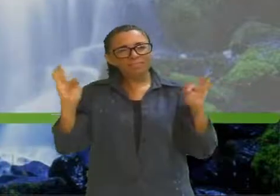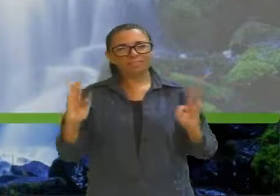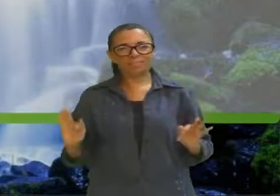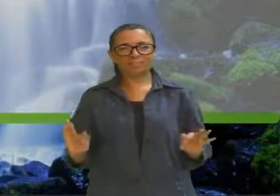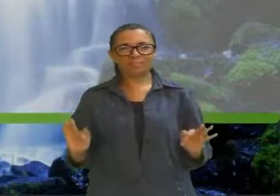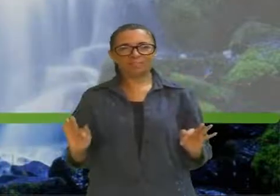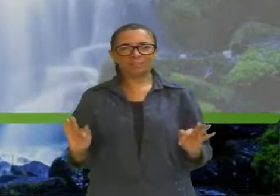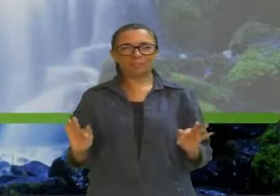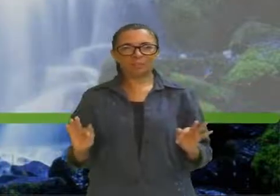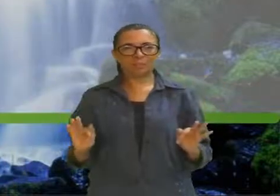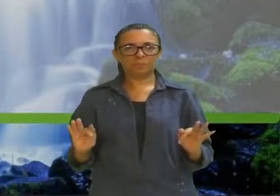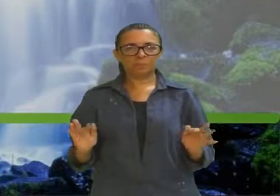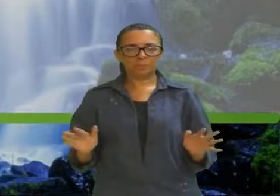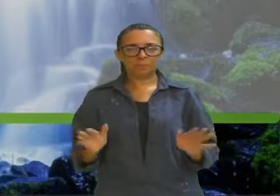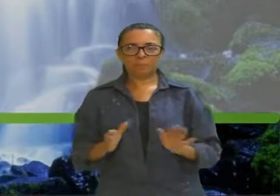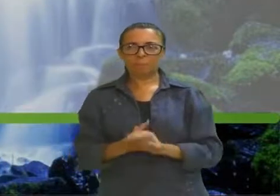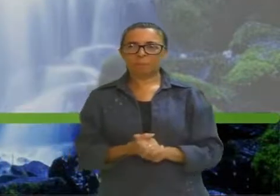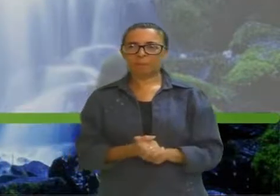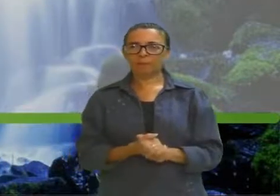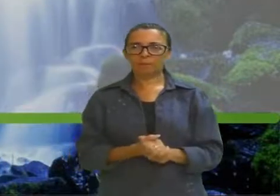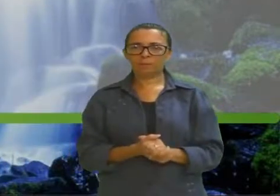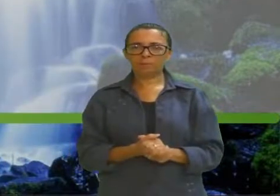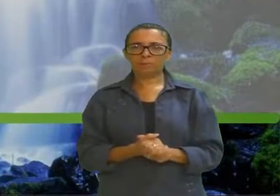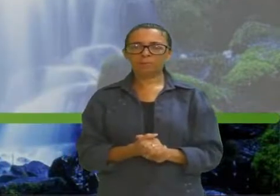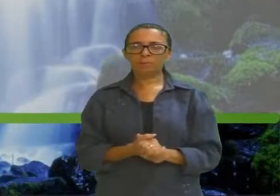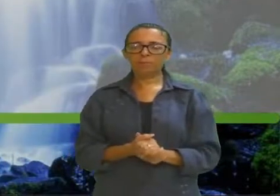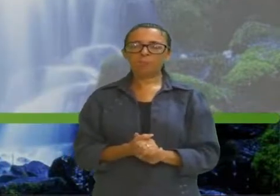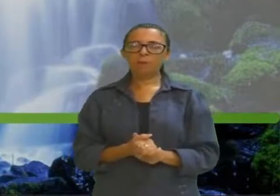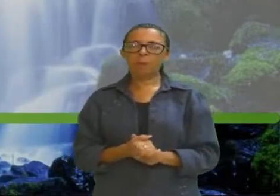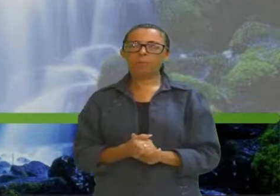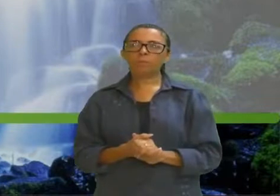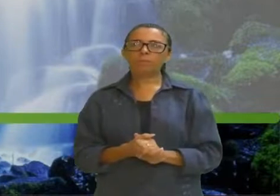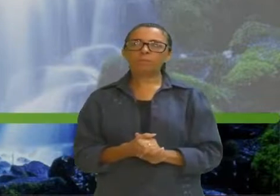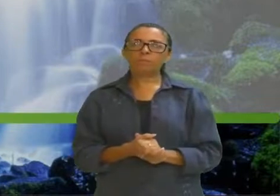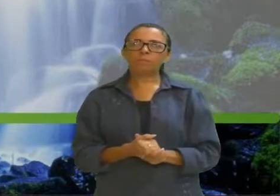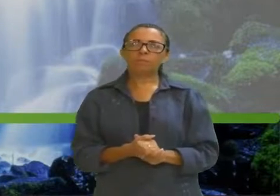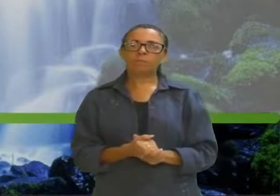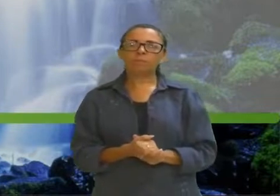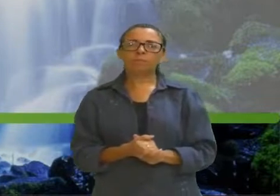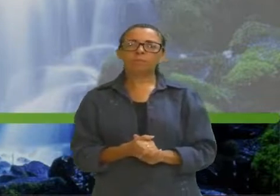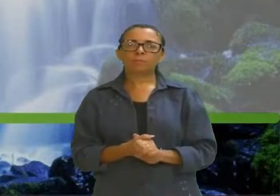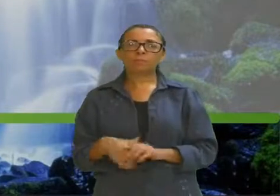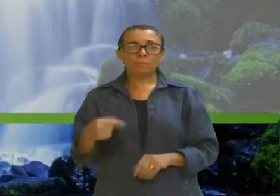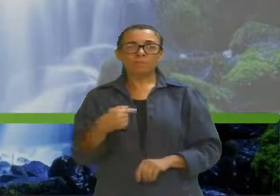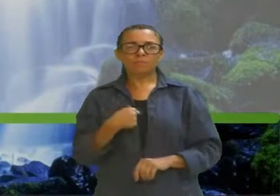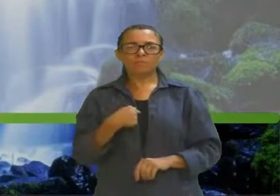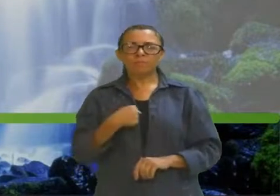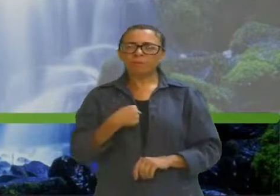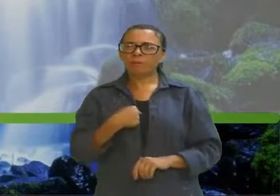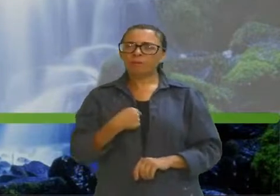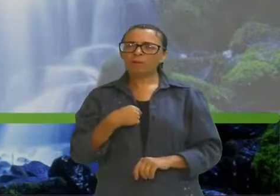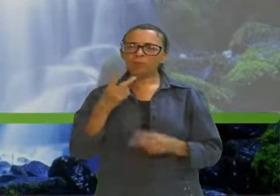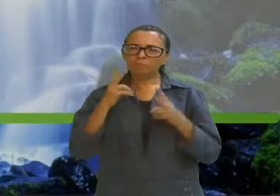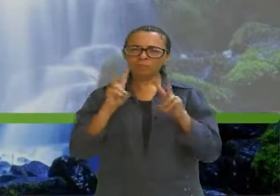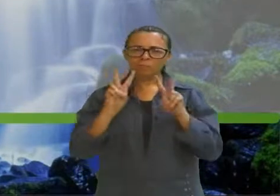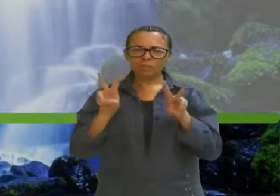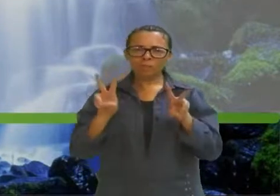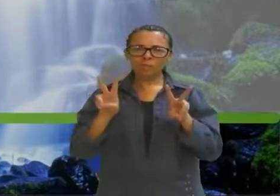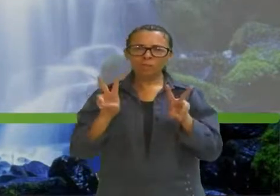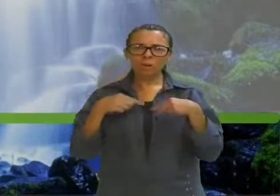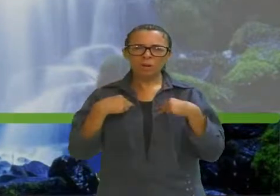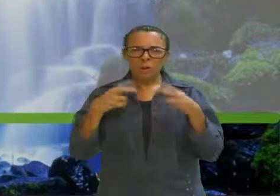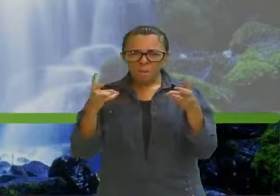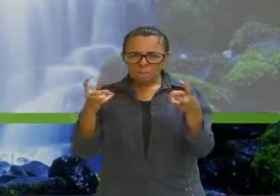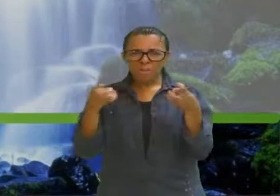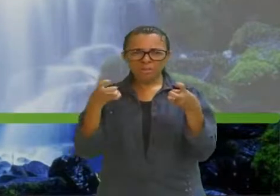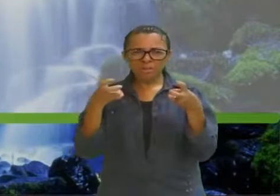imagino fazer algumas coisas. E eu vejo e sinto que Deus está me orientando.